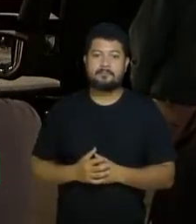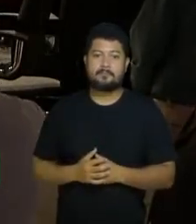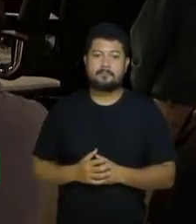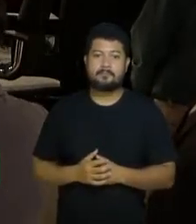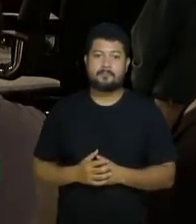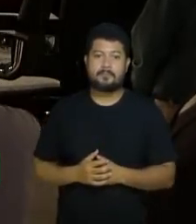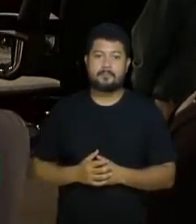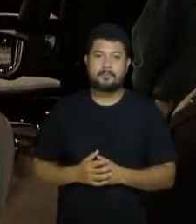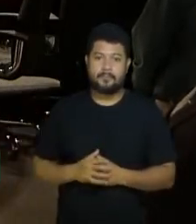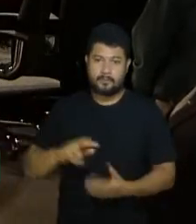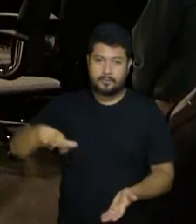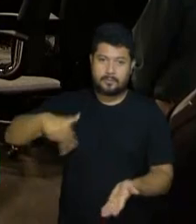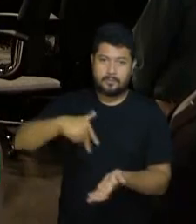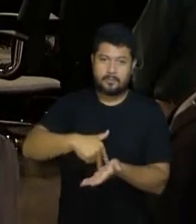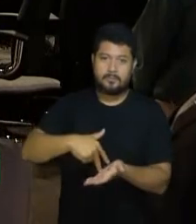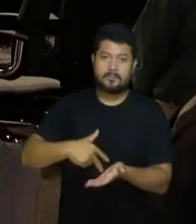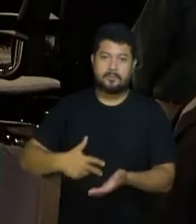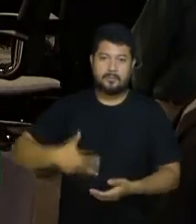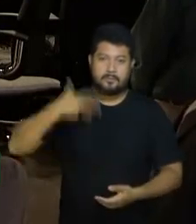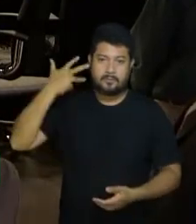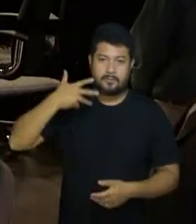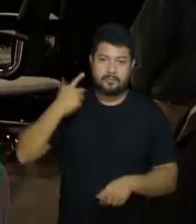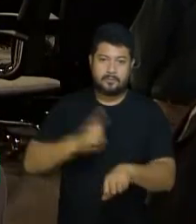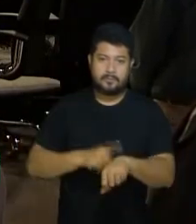fará uso da palavra pelo tempo de até 10 minutos.